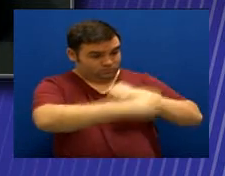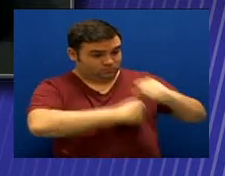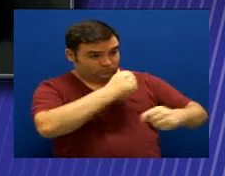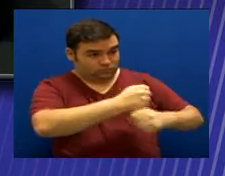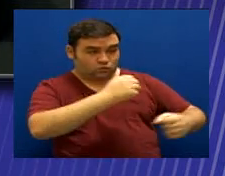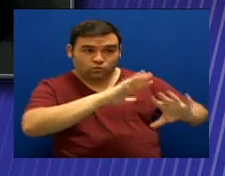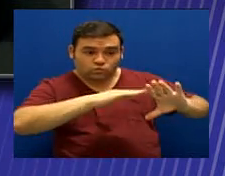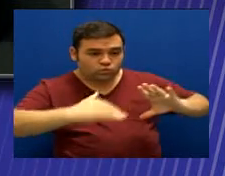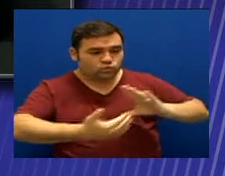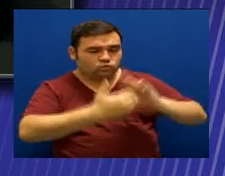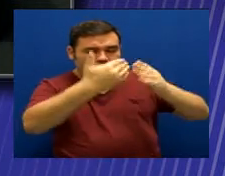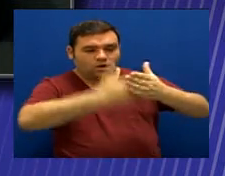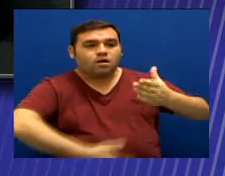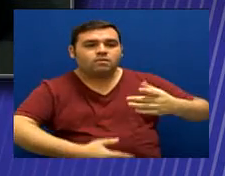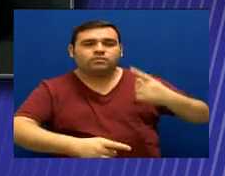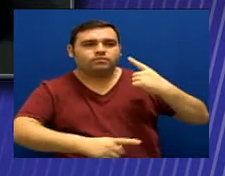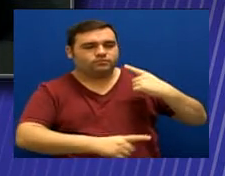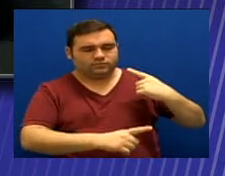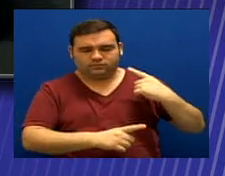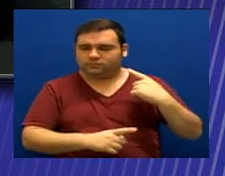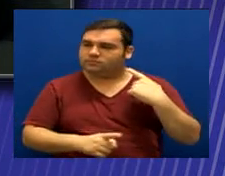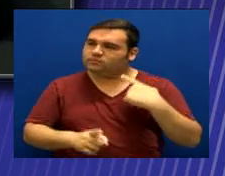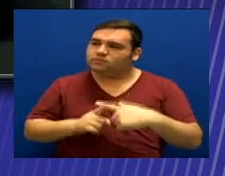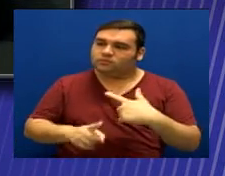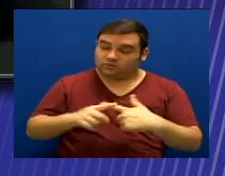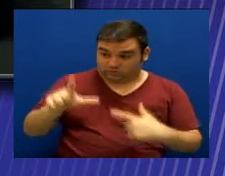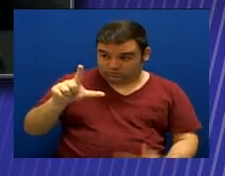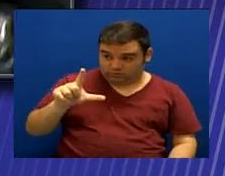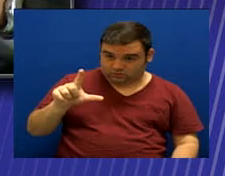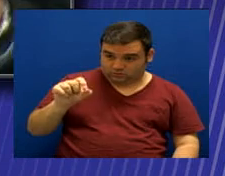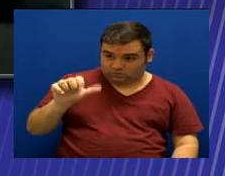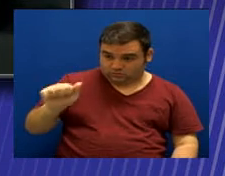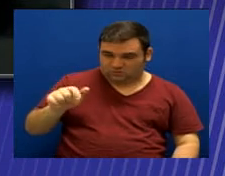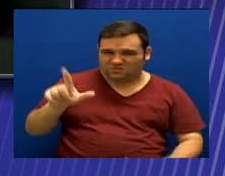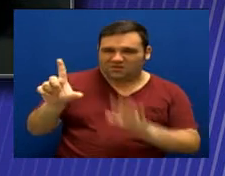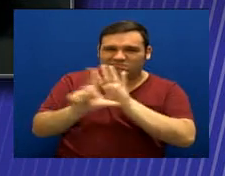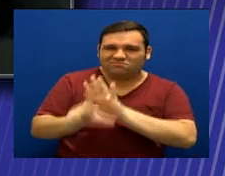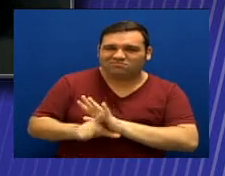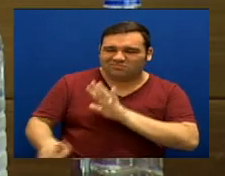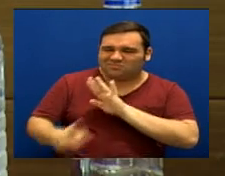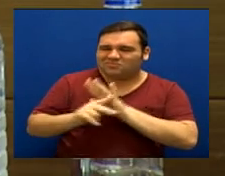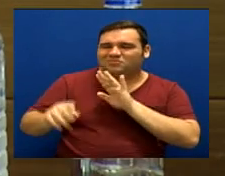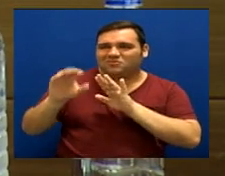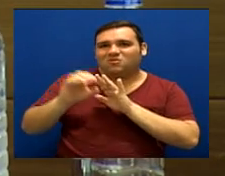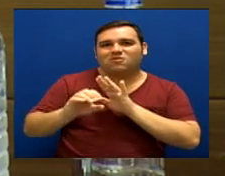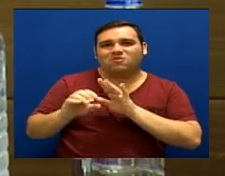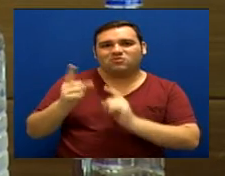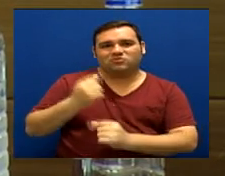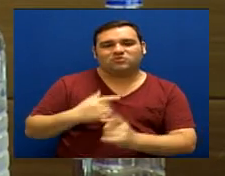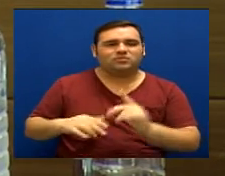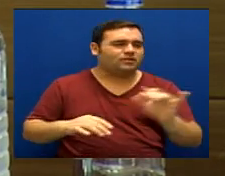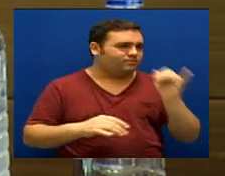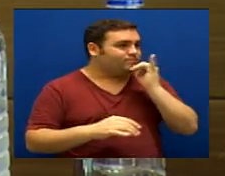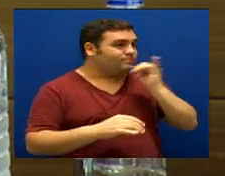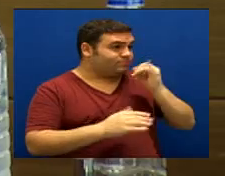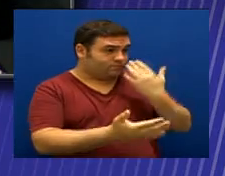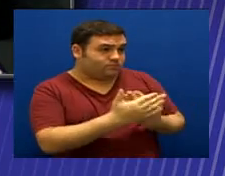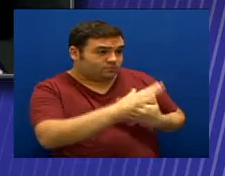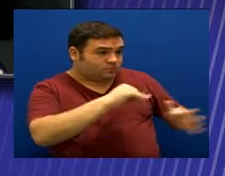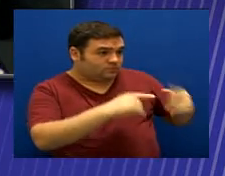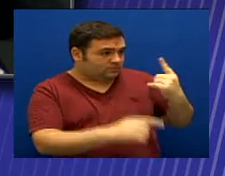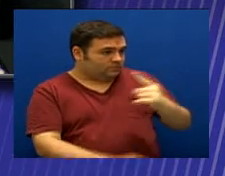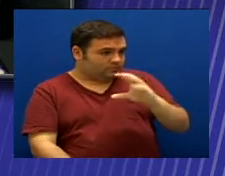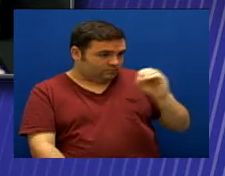2007 porque a allot ela é para o ano todo não vamos dizer assim é baseada na educação tem que contratar